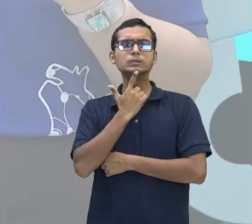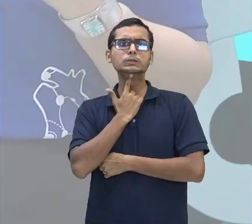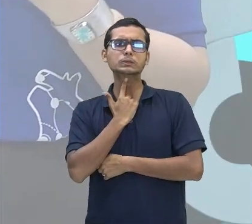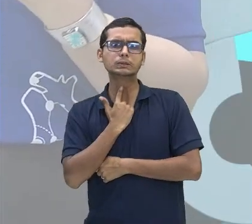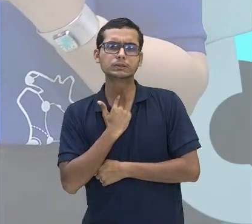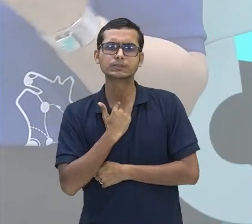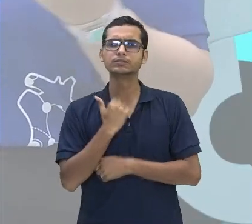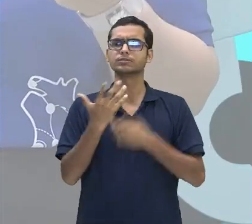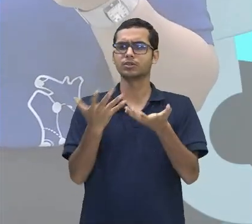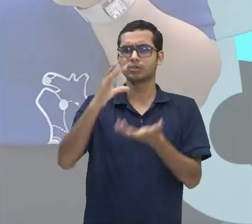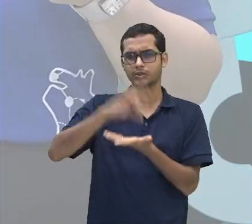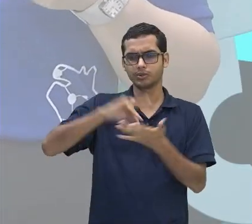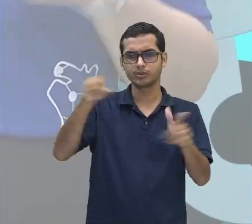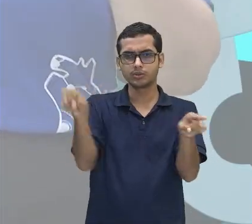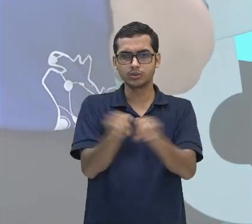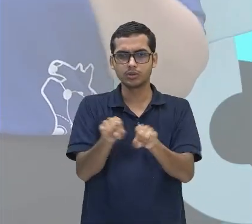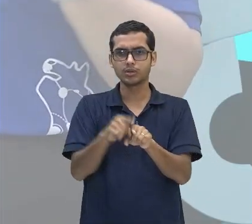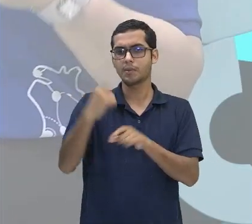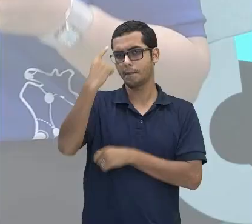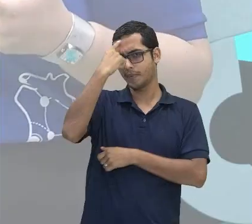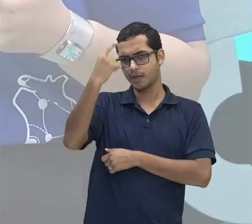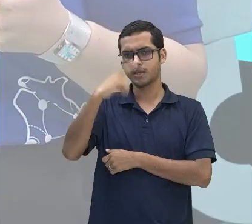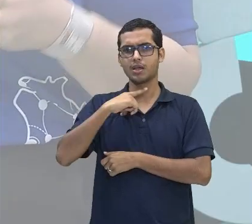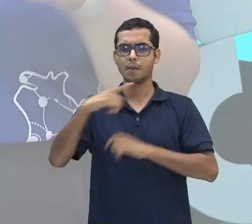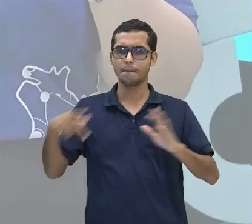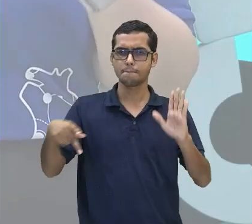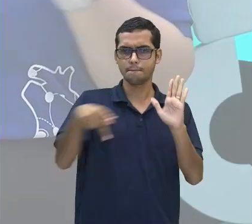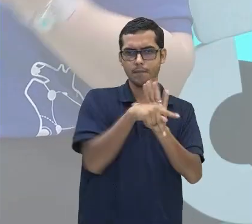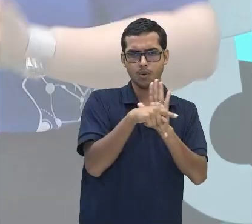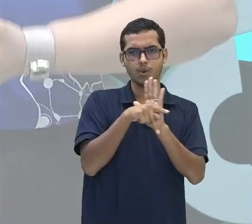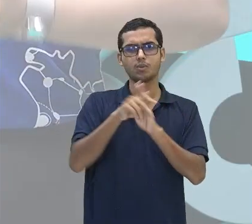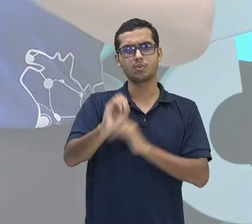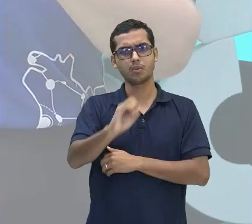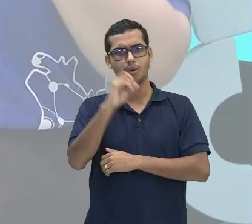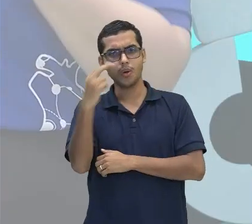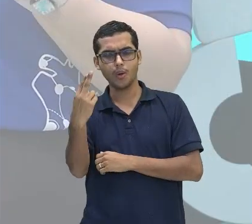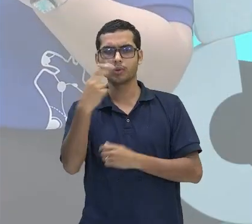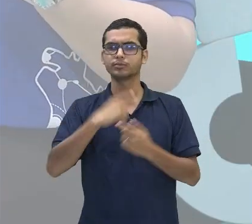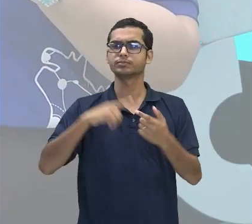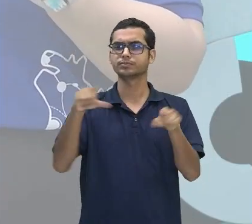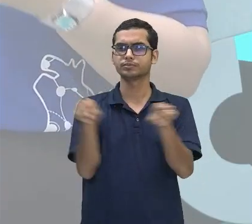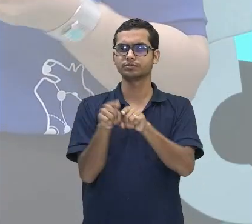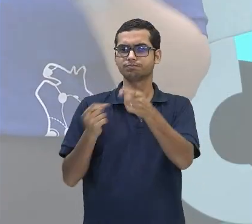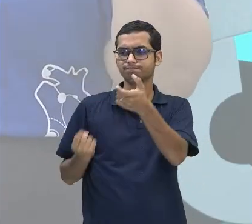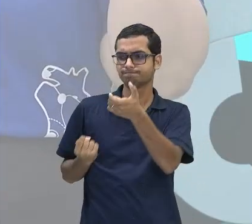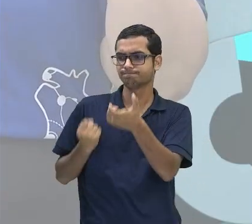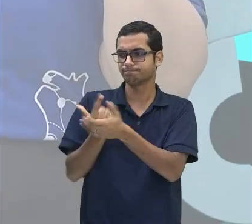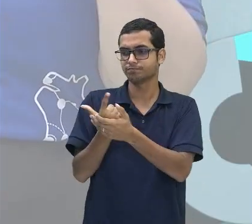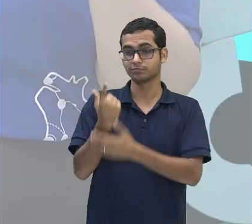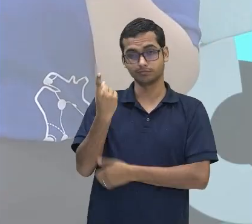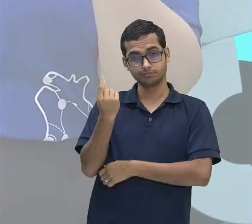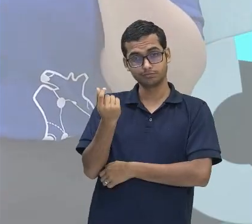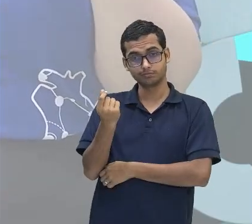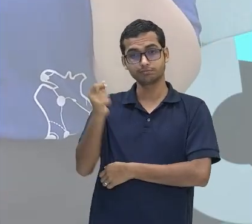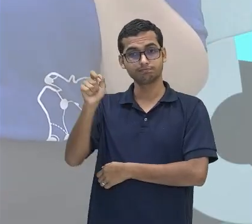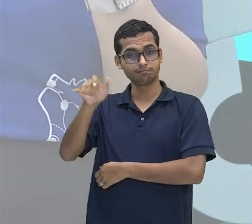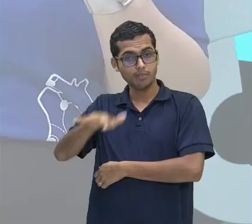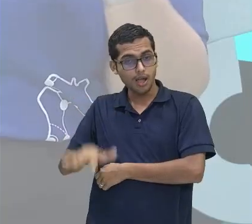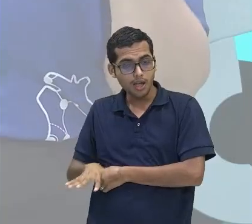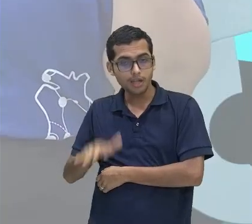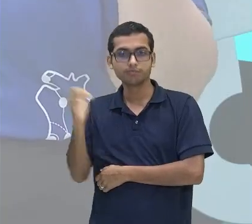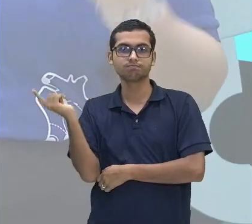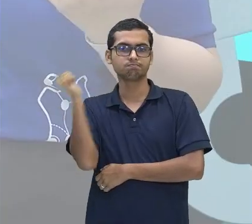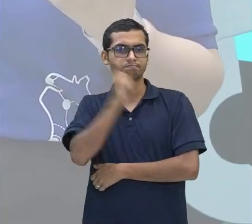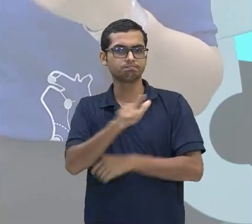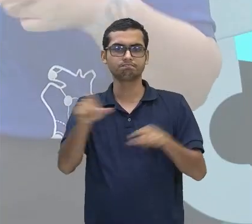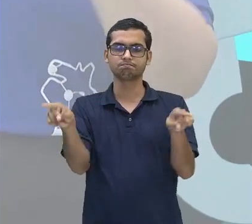Então, pensar que é algo exclusivo, pensar que você está comprando algo por um preço mais